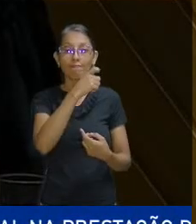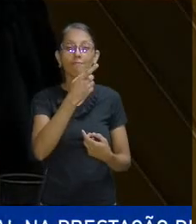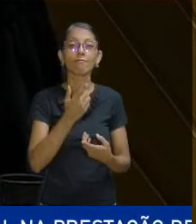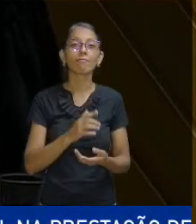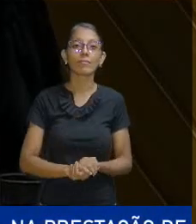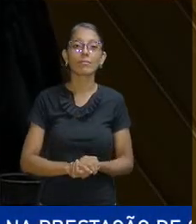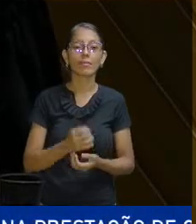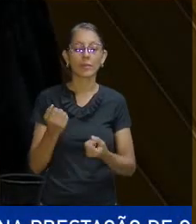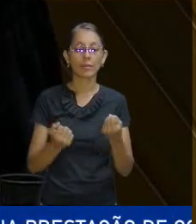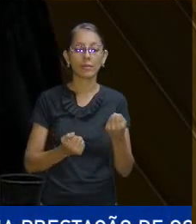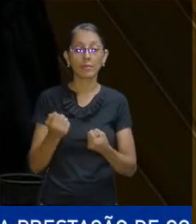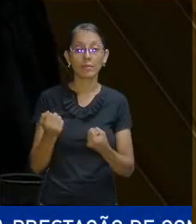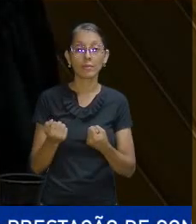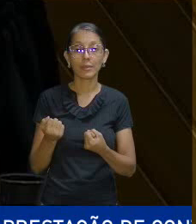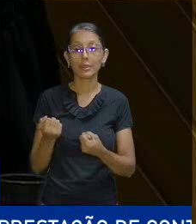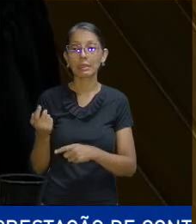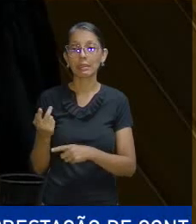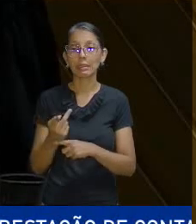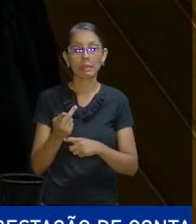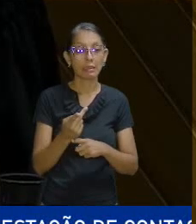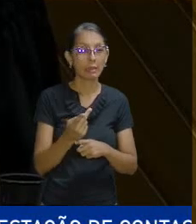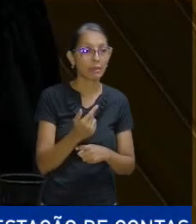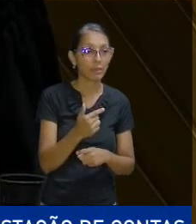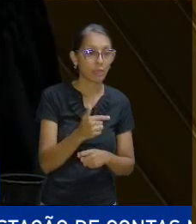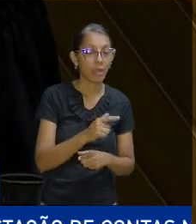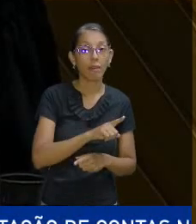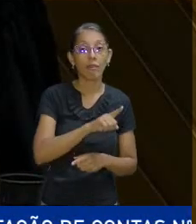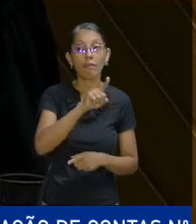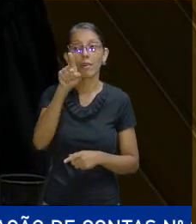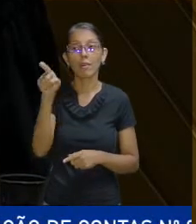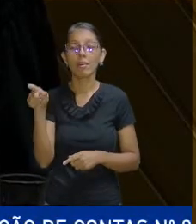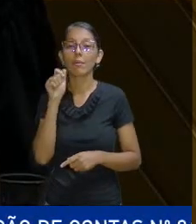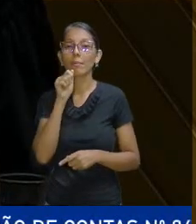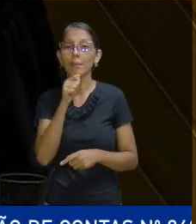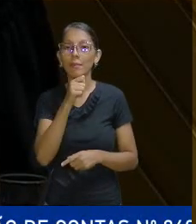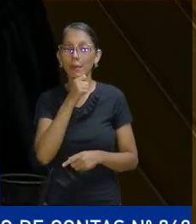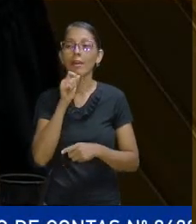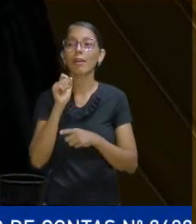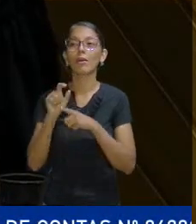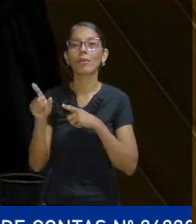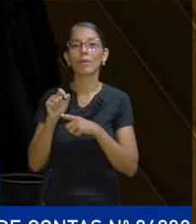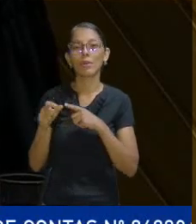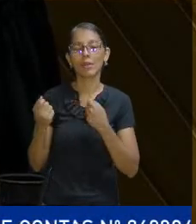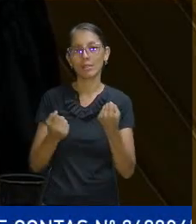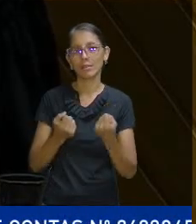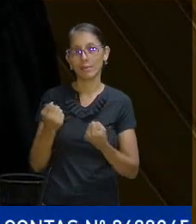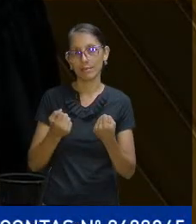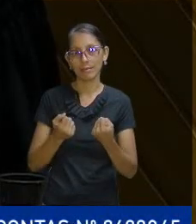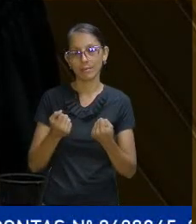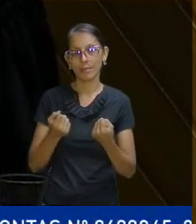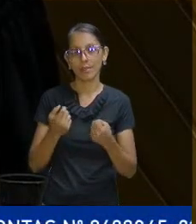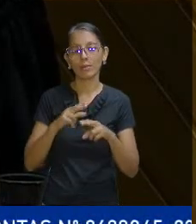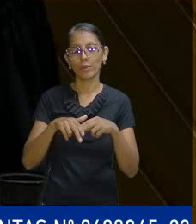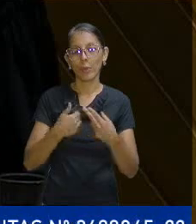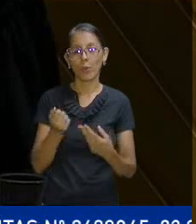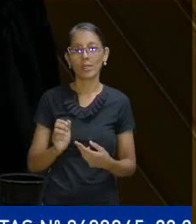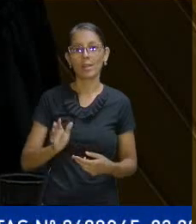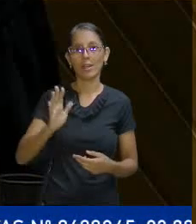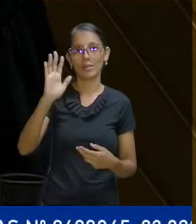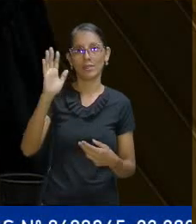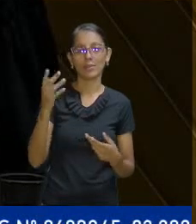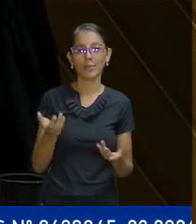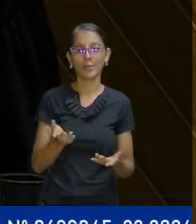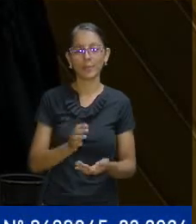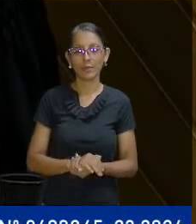exigiu a contratação em Macapá e elevou os gastos além do limite de 20%. Argumenta ainda que os